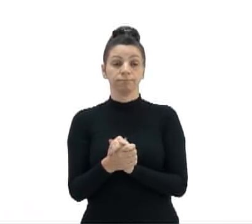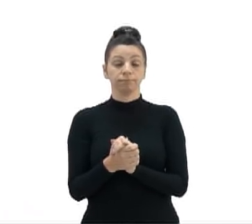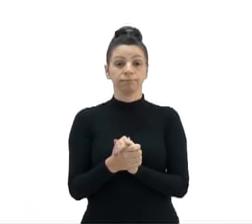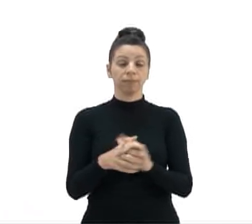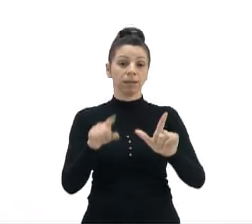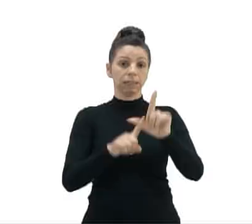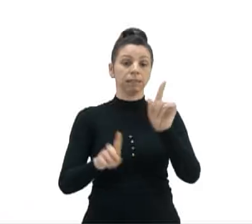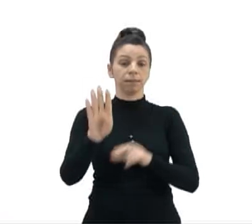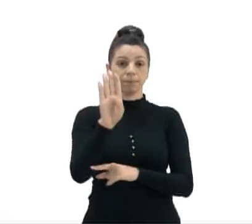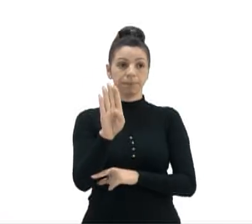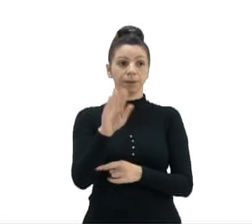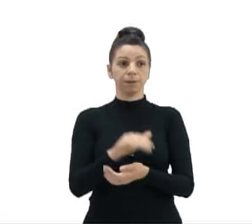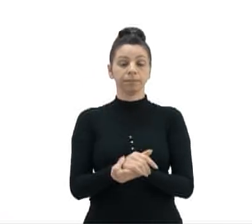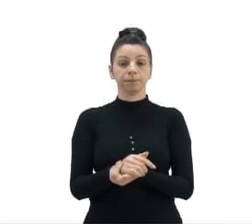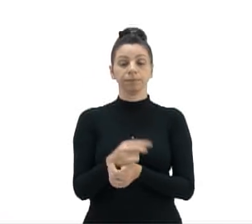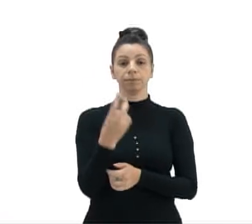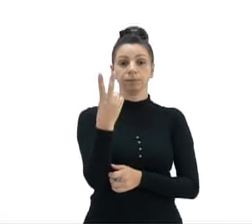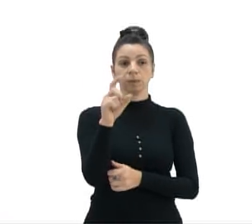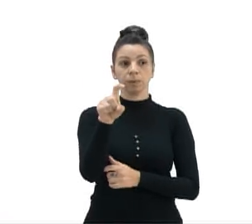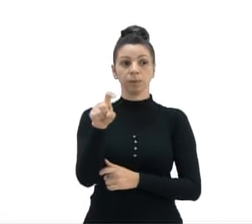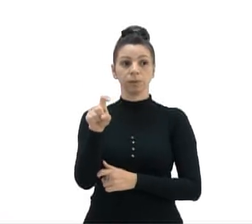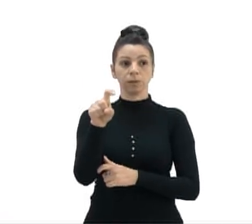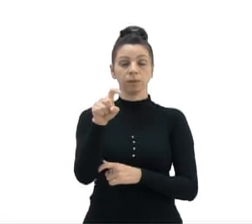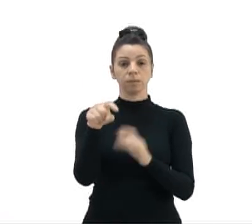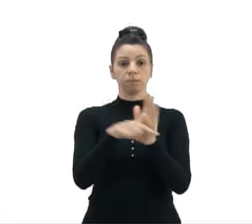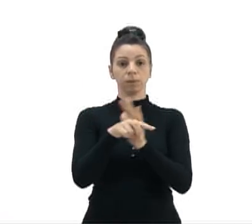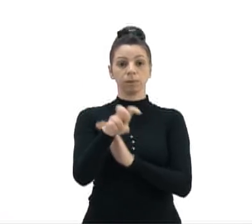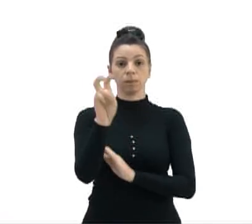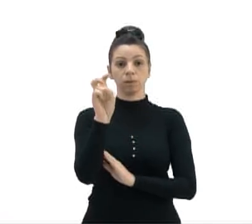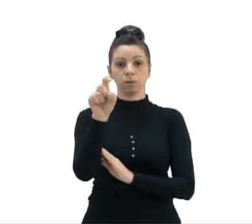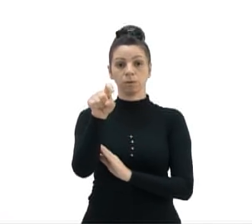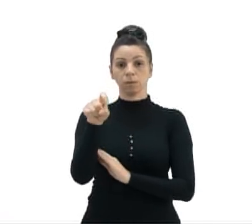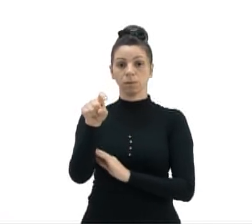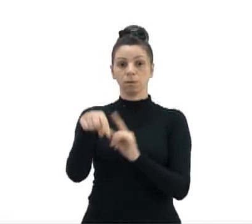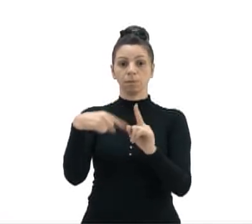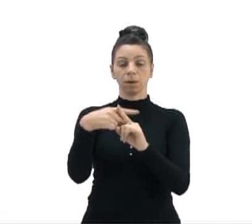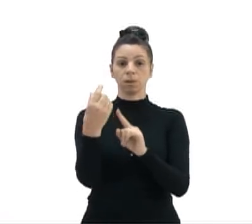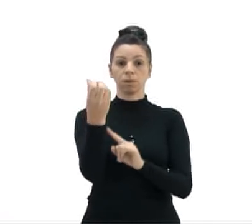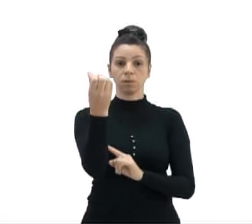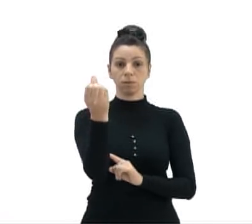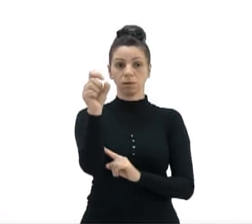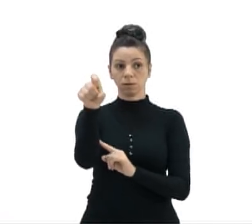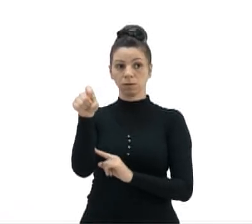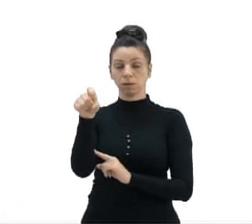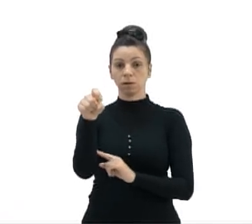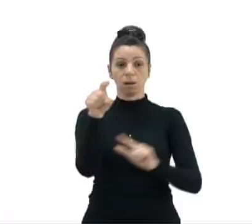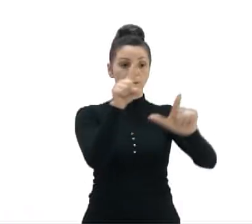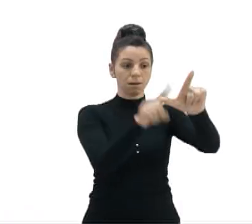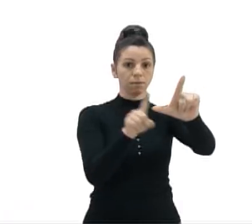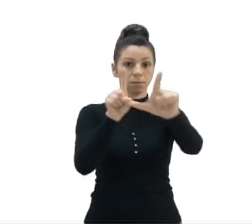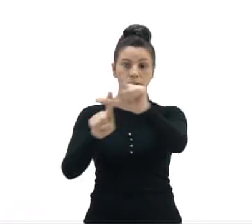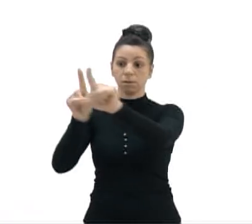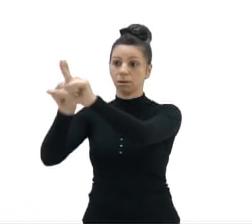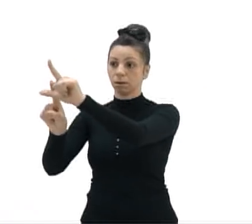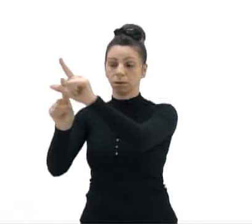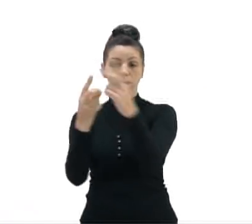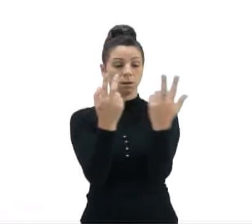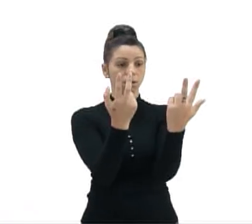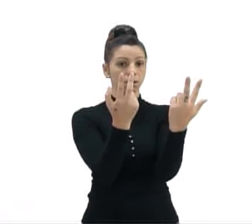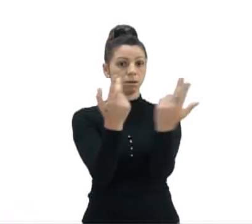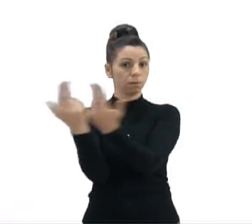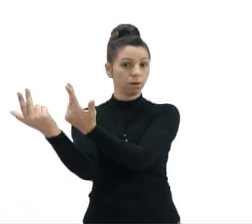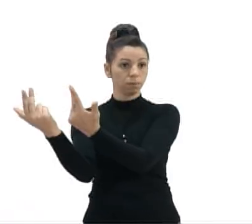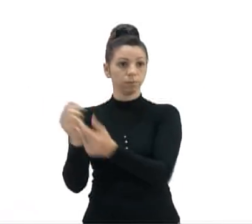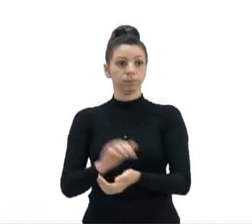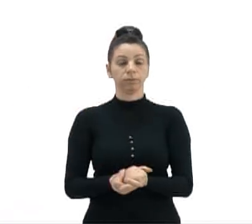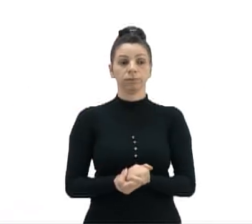letra B, 2x menos 5x mais 6, são todas letras iguais, repete a letra x. Mais 2 com